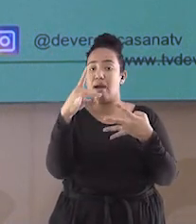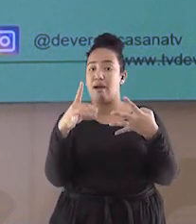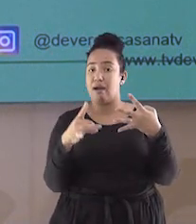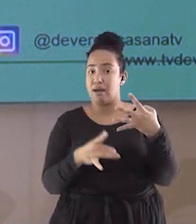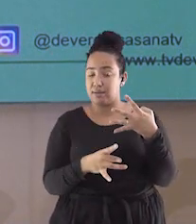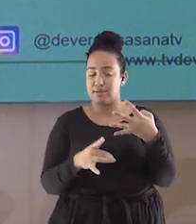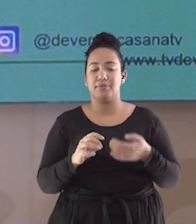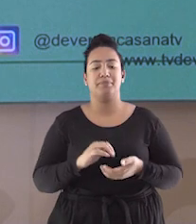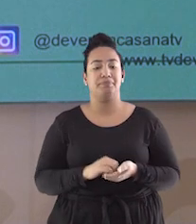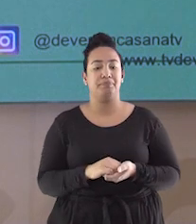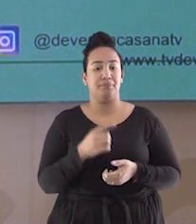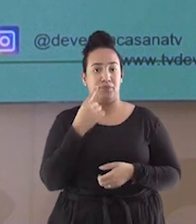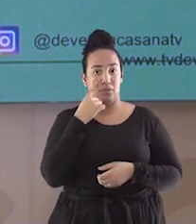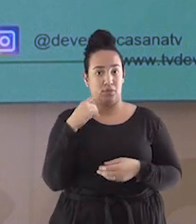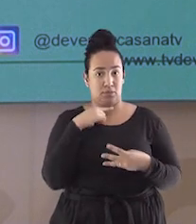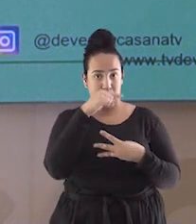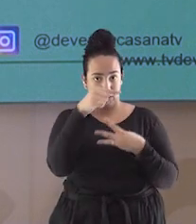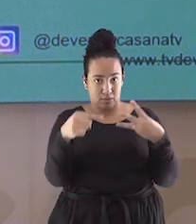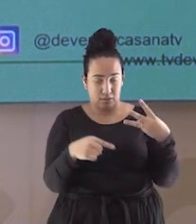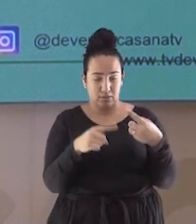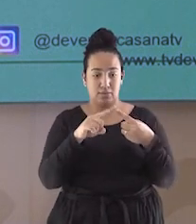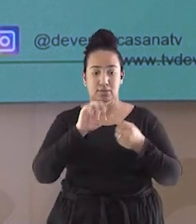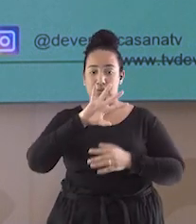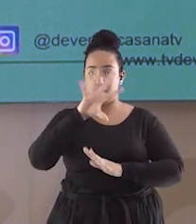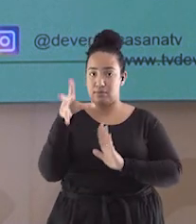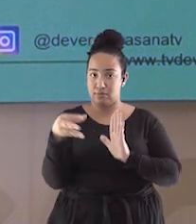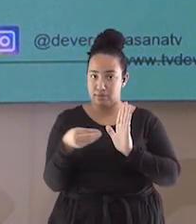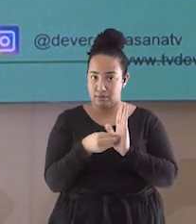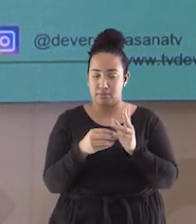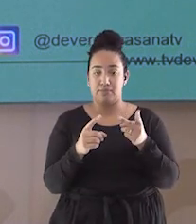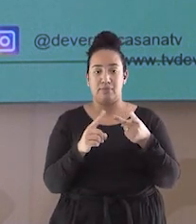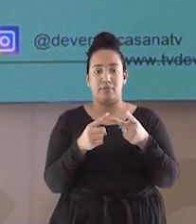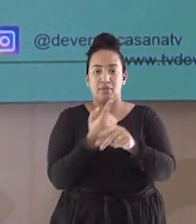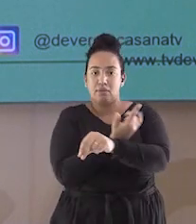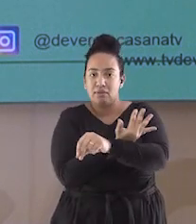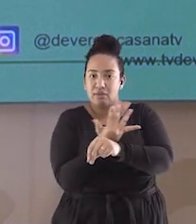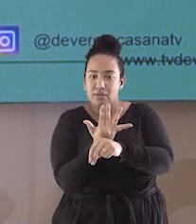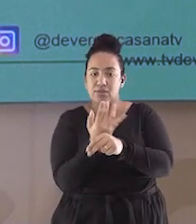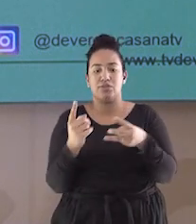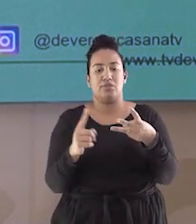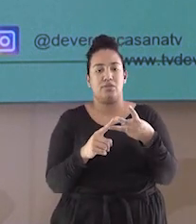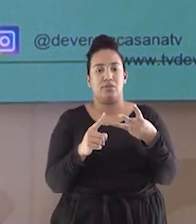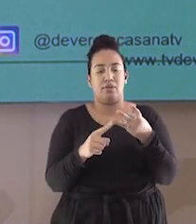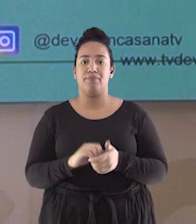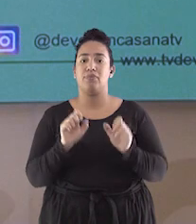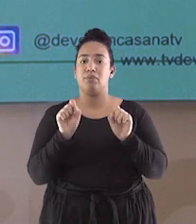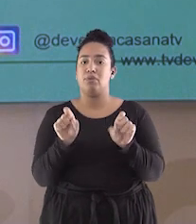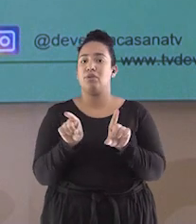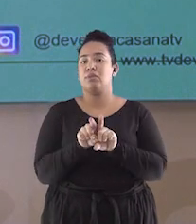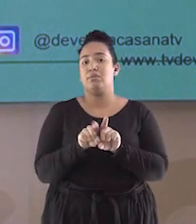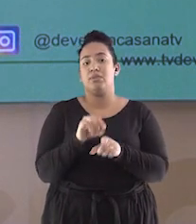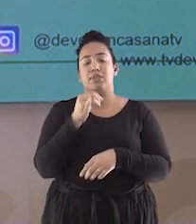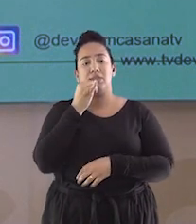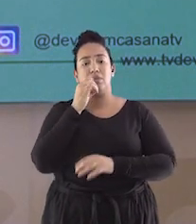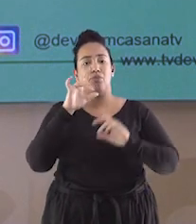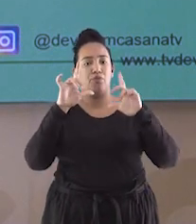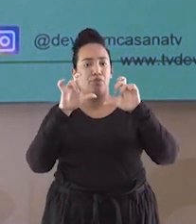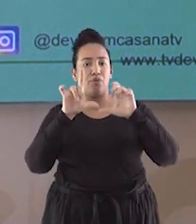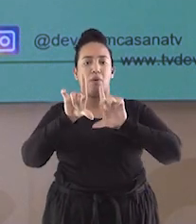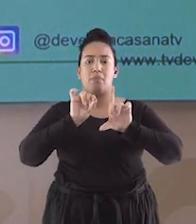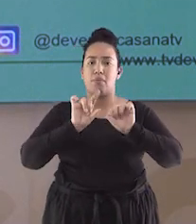Basta acessar o código QR que aparece aí na tela por meio do celular. A restinga é essa área